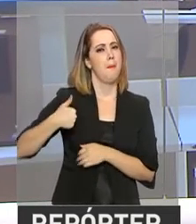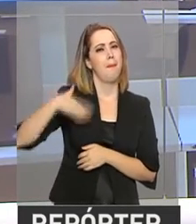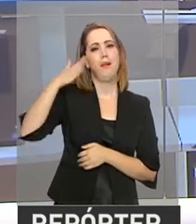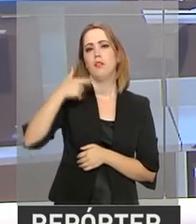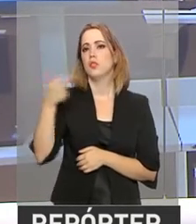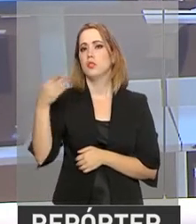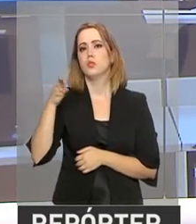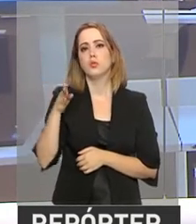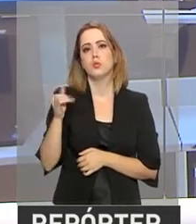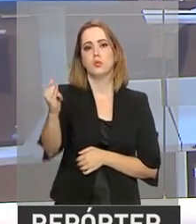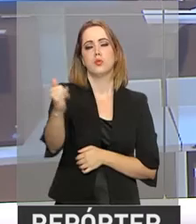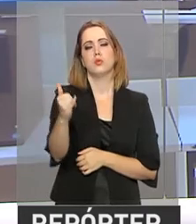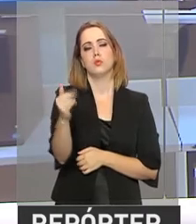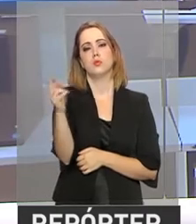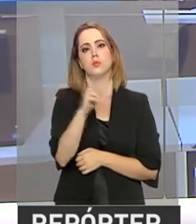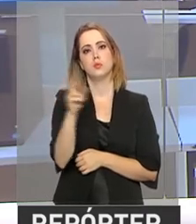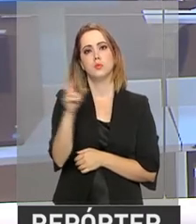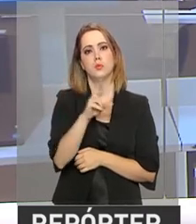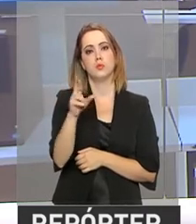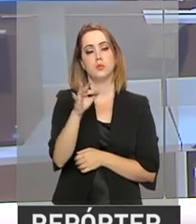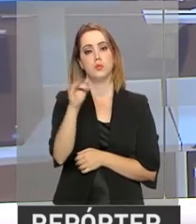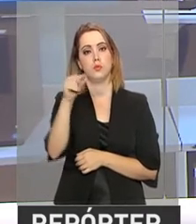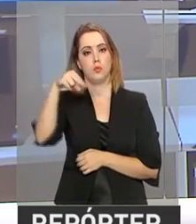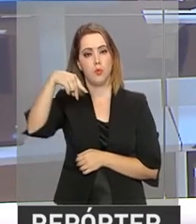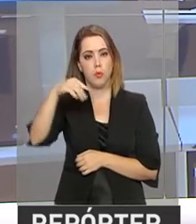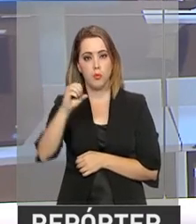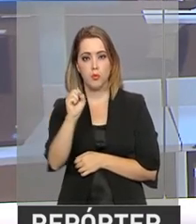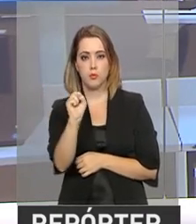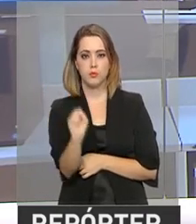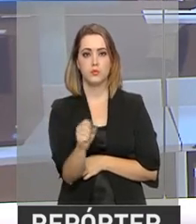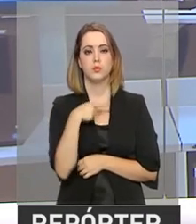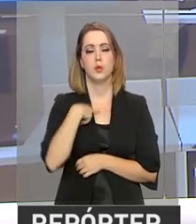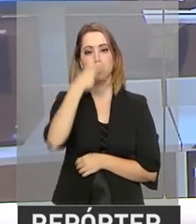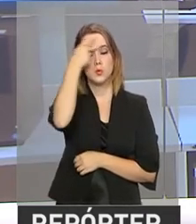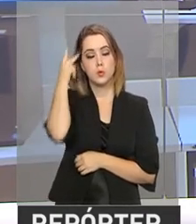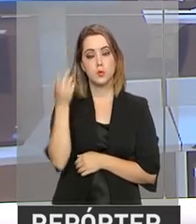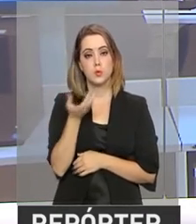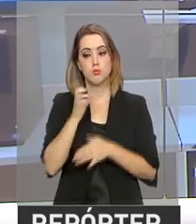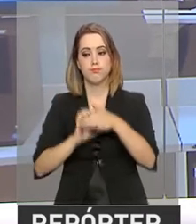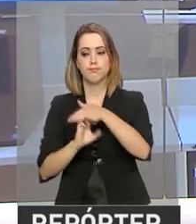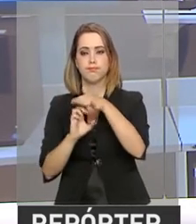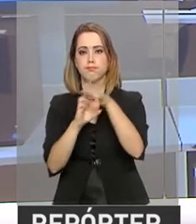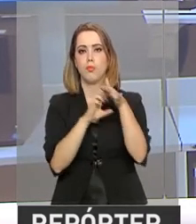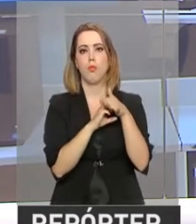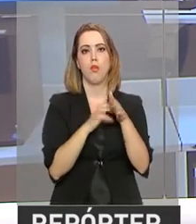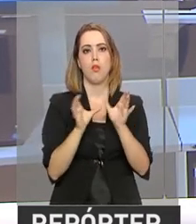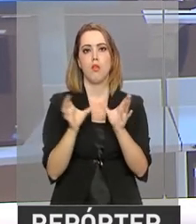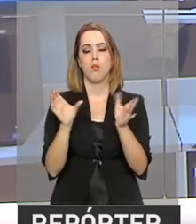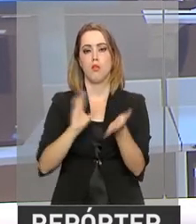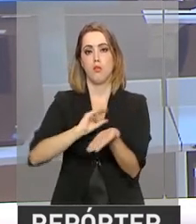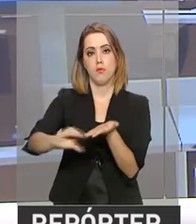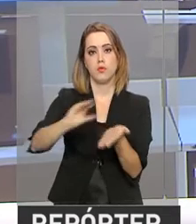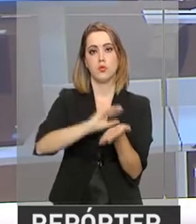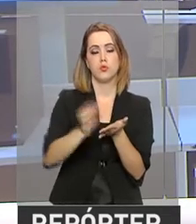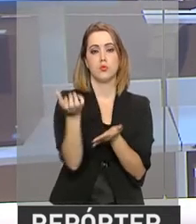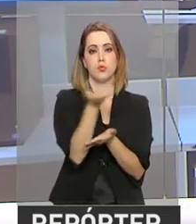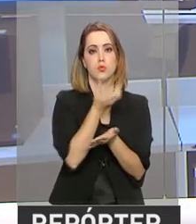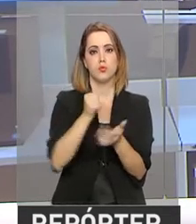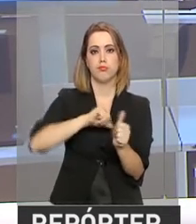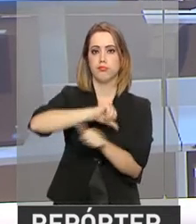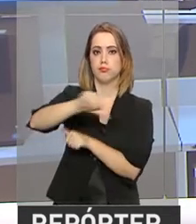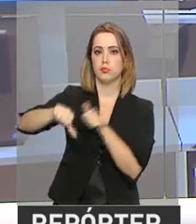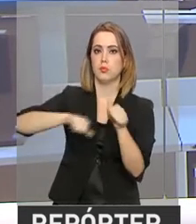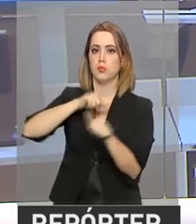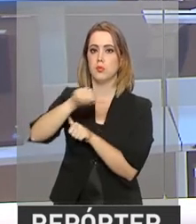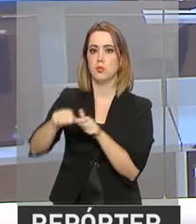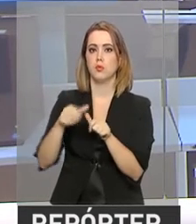de desenvolvimento do centro oeste estão garantidos para investidores que têm interesse em desenvolver projetos com potencial para transformar a